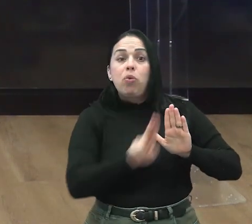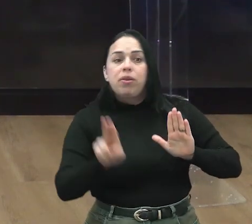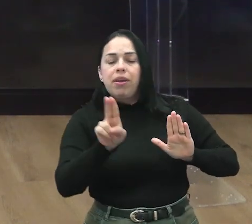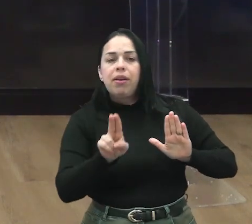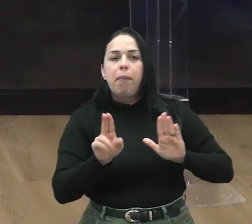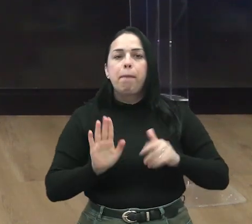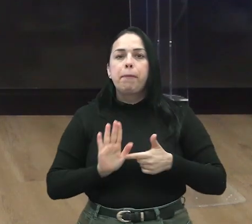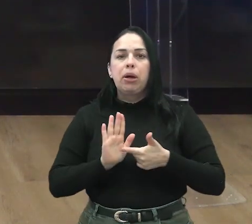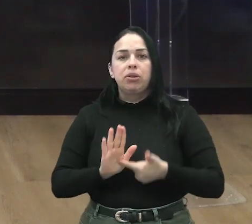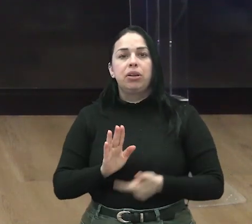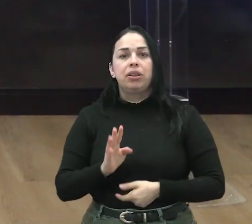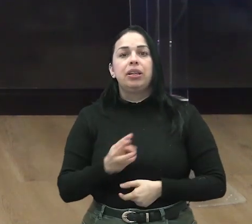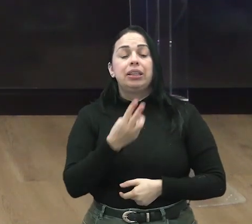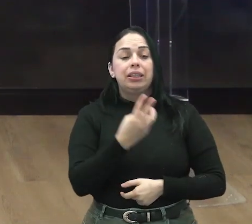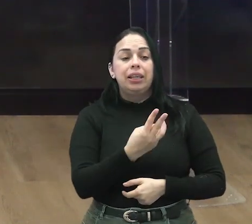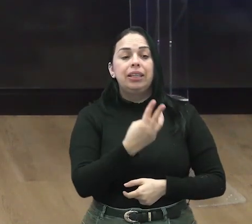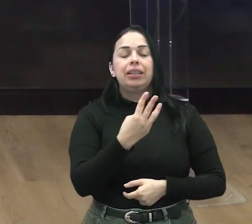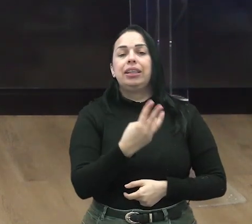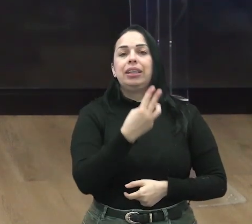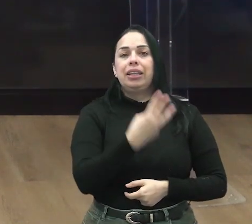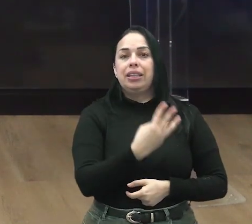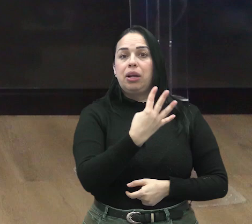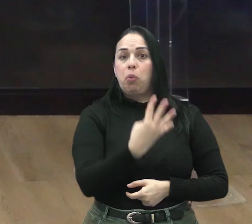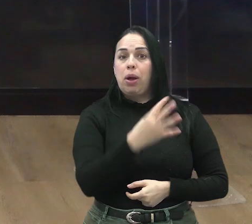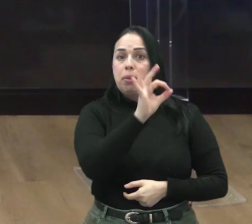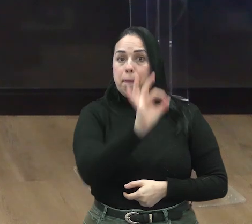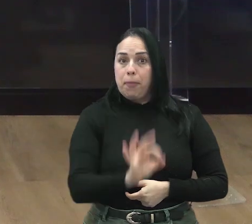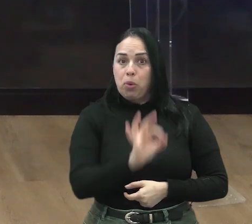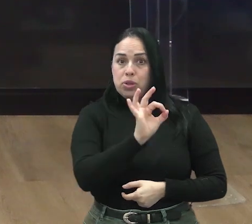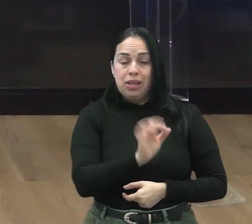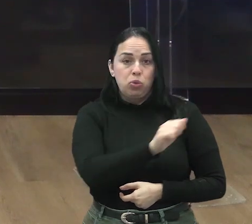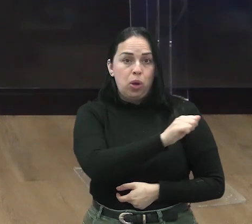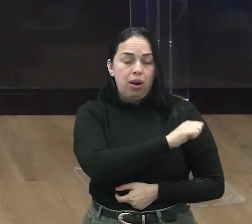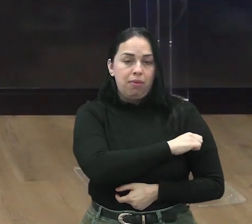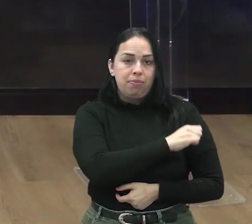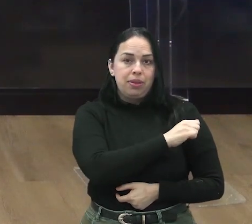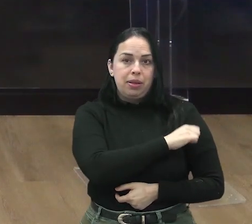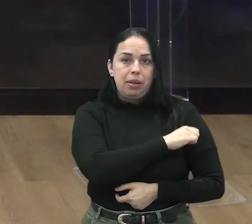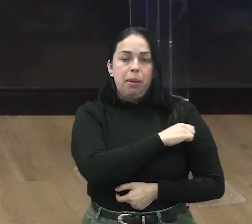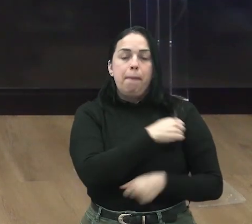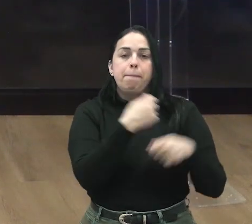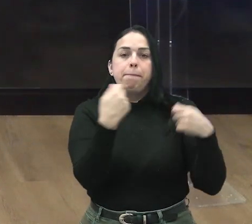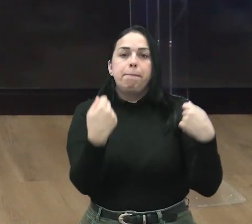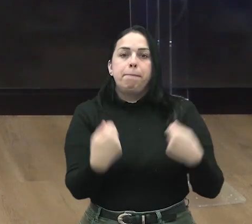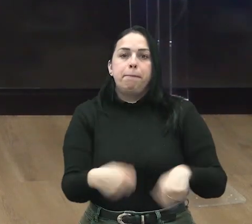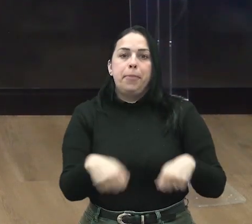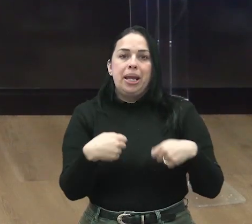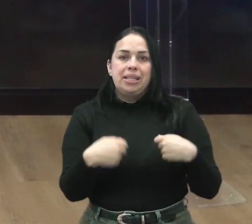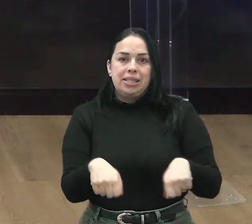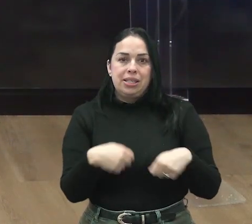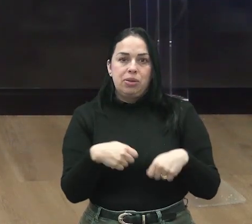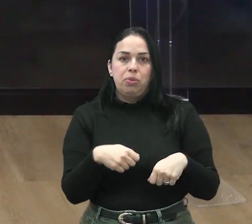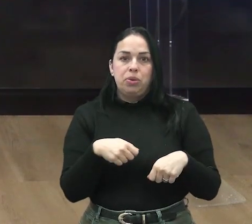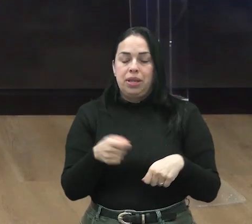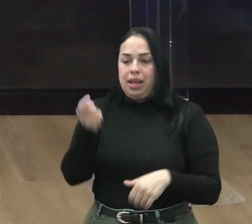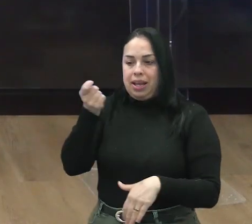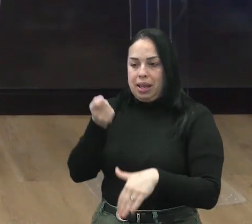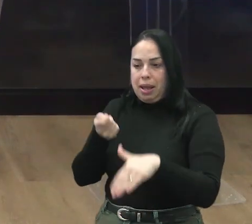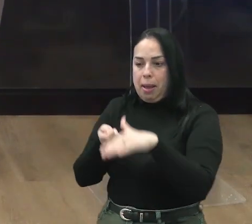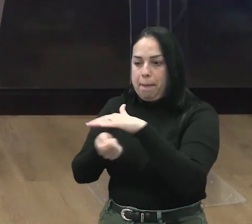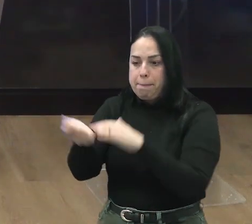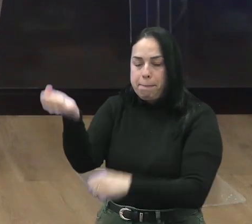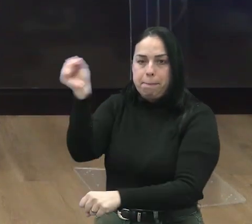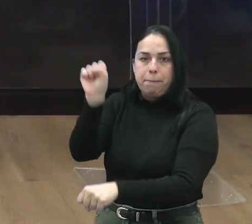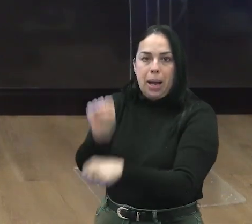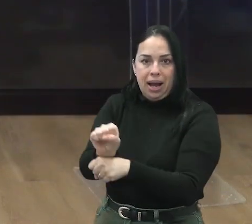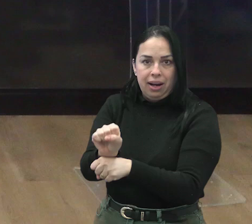Ensino Superior aponta que 34% dos estudantes vão precisar interromper os